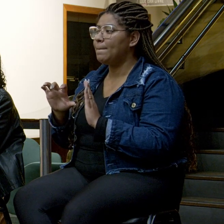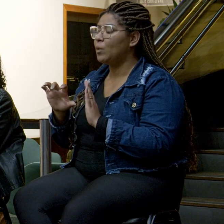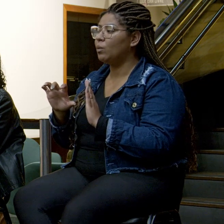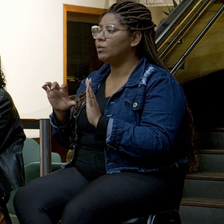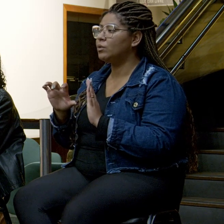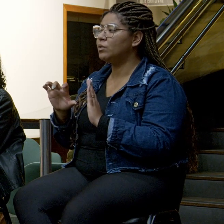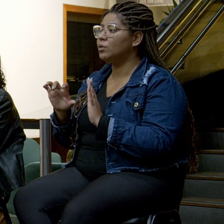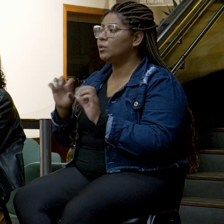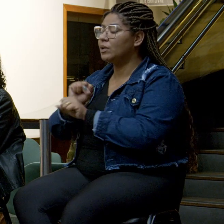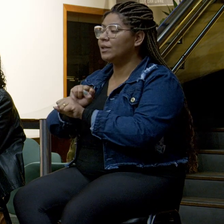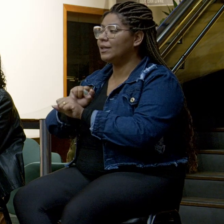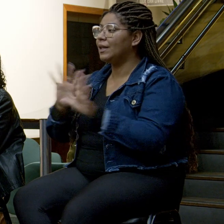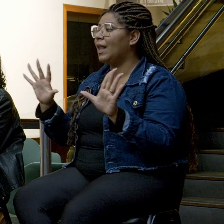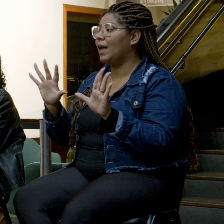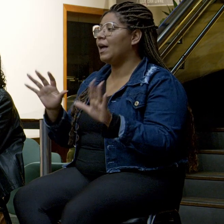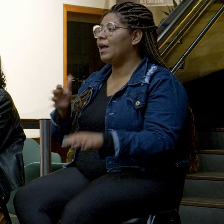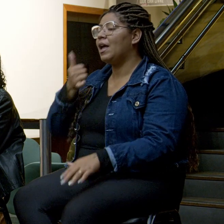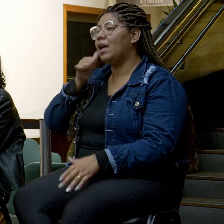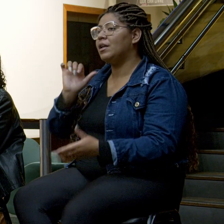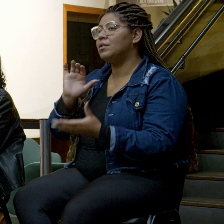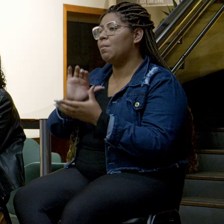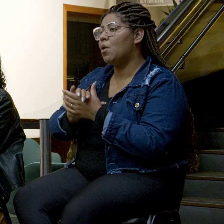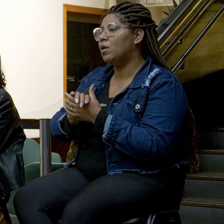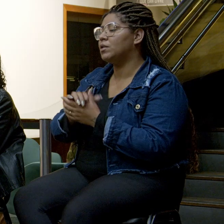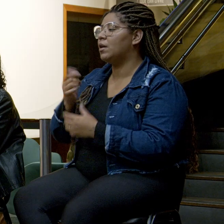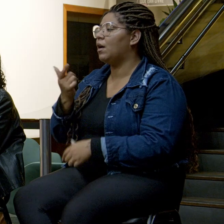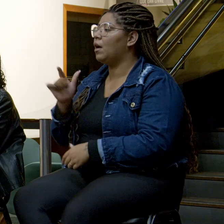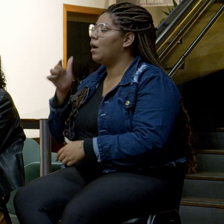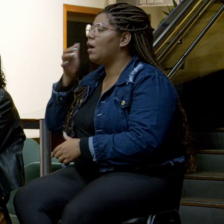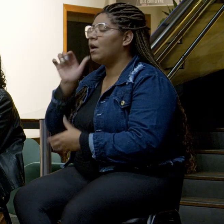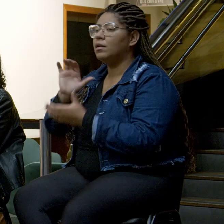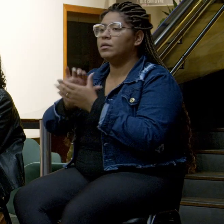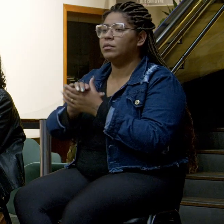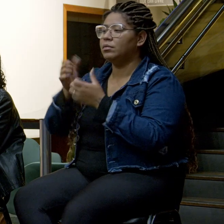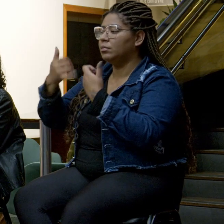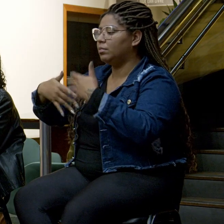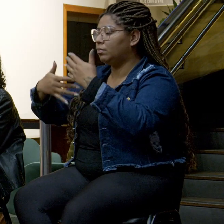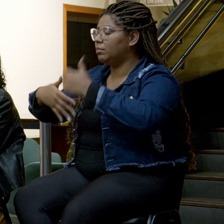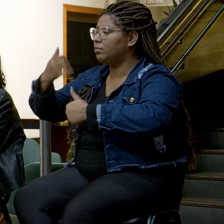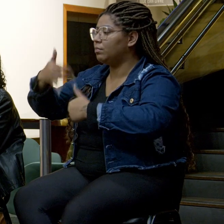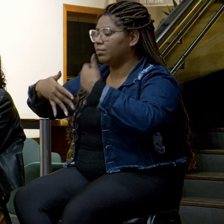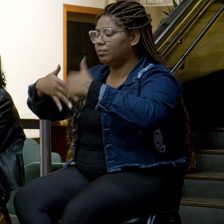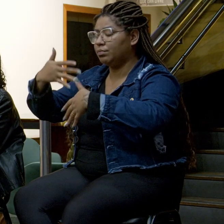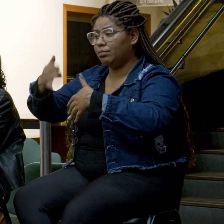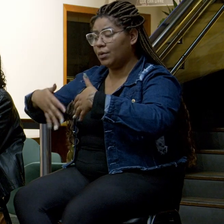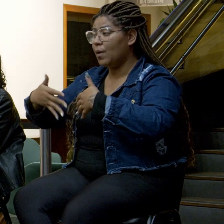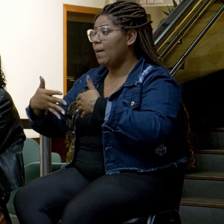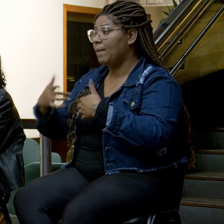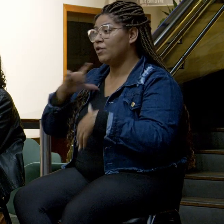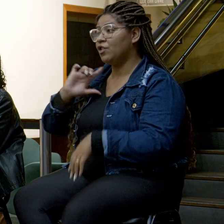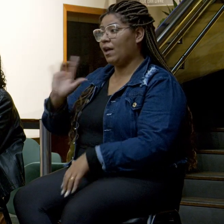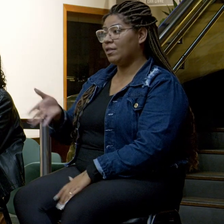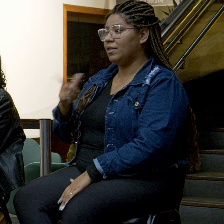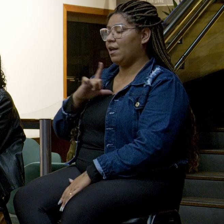explícito na coisa da a esposa do Gershman, porque a esposa do Gershman, porque que é uma coisa, já é um negócio, mas